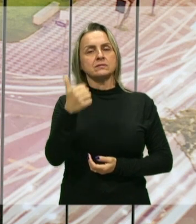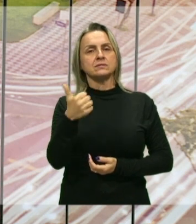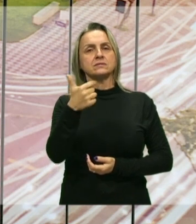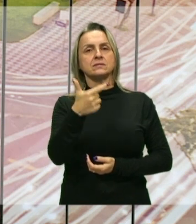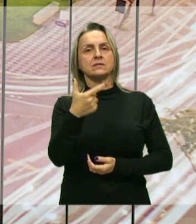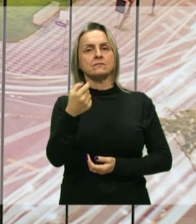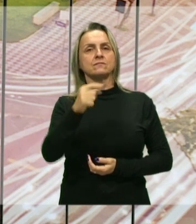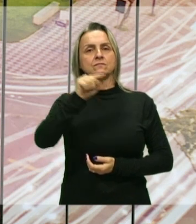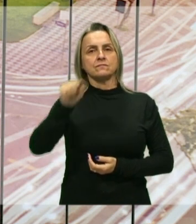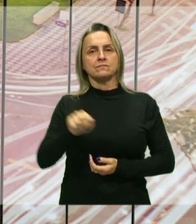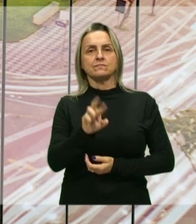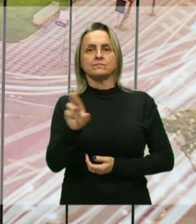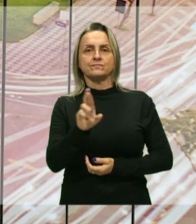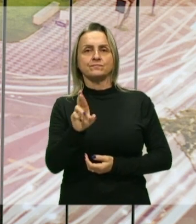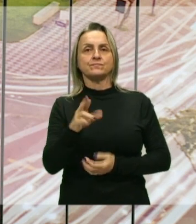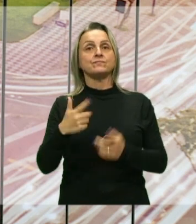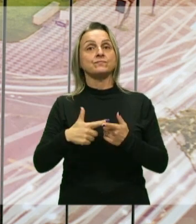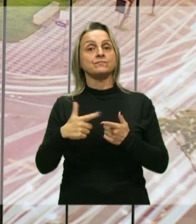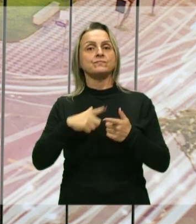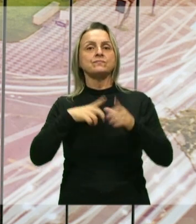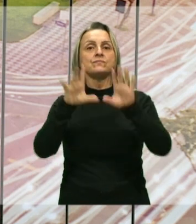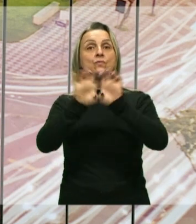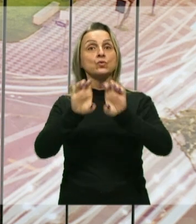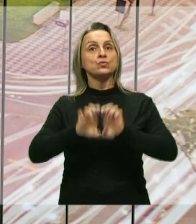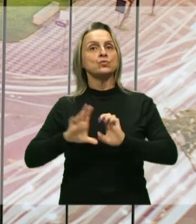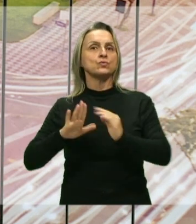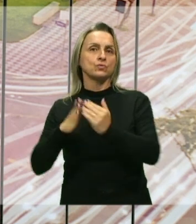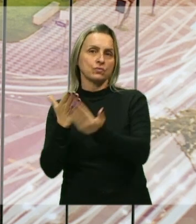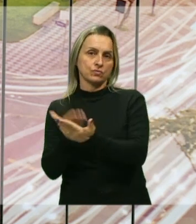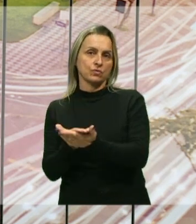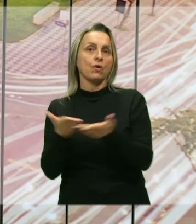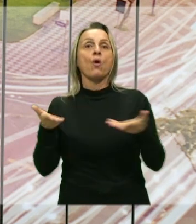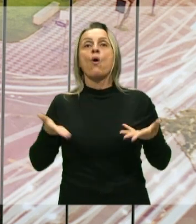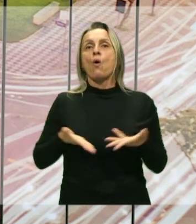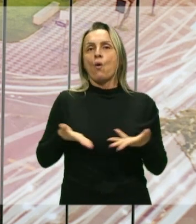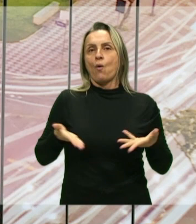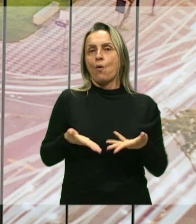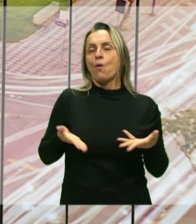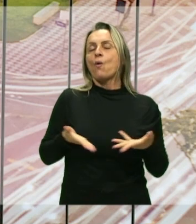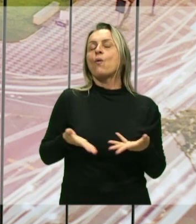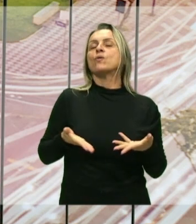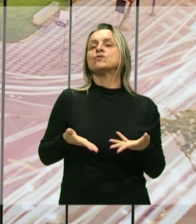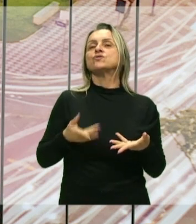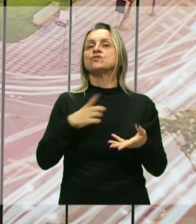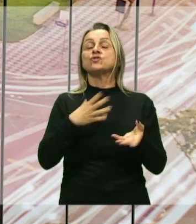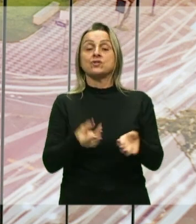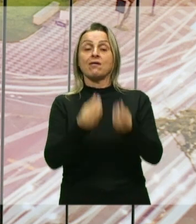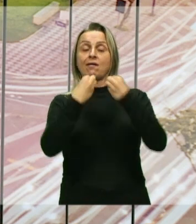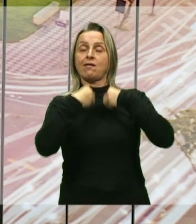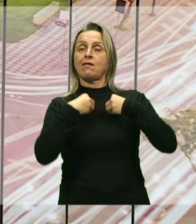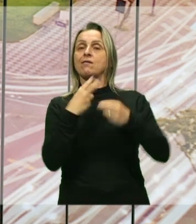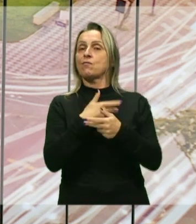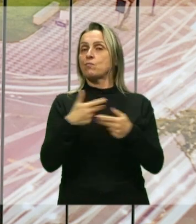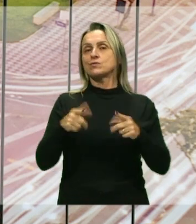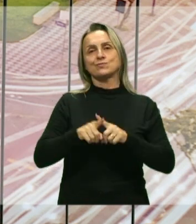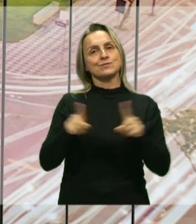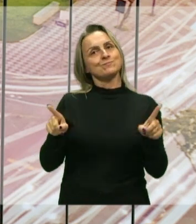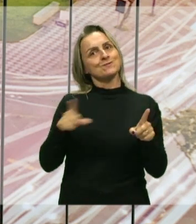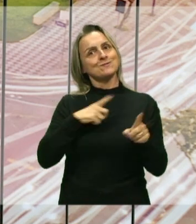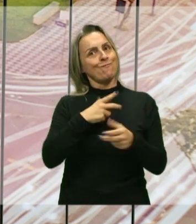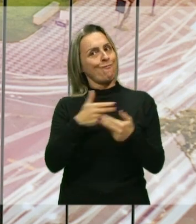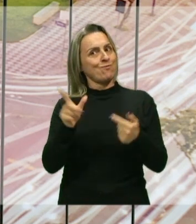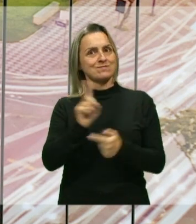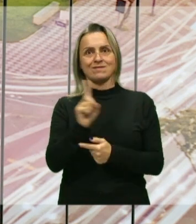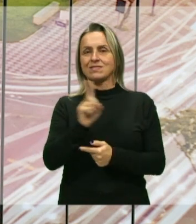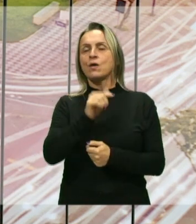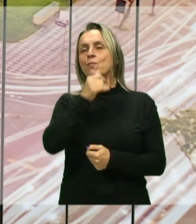toda a questão da estrutura da escola, né, então, hoje a gente ganha algumas coisas, mas outras coisas a gente não ganha, né, então, questão de luz,